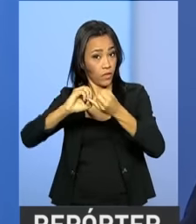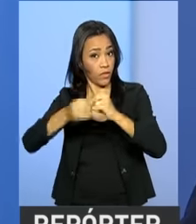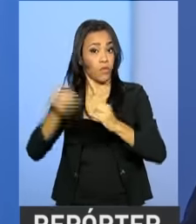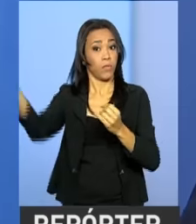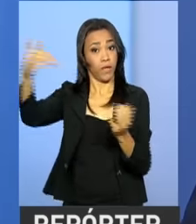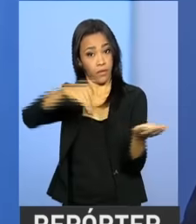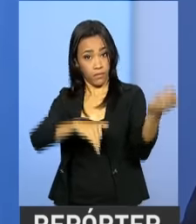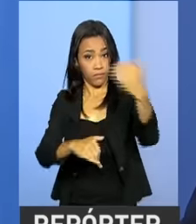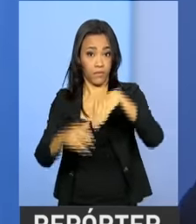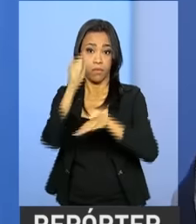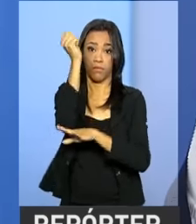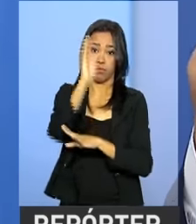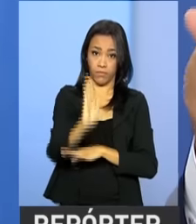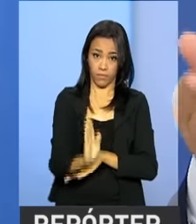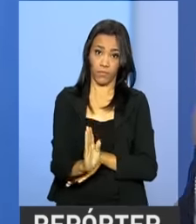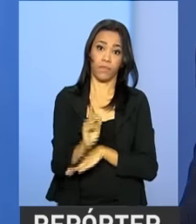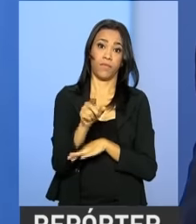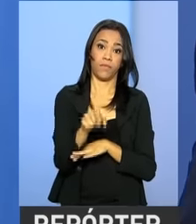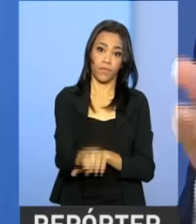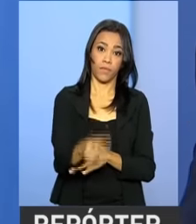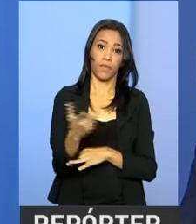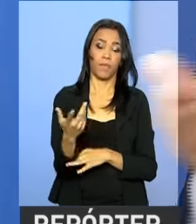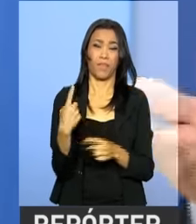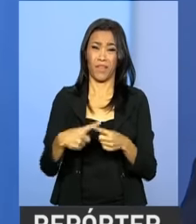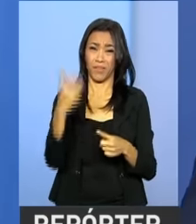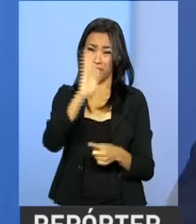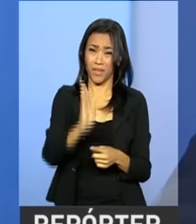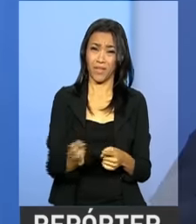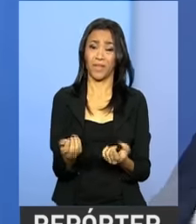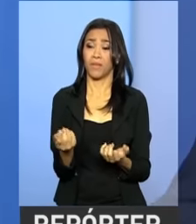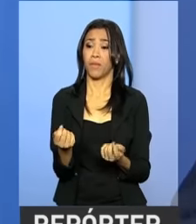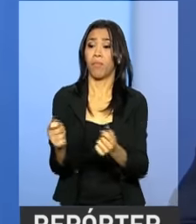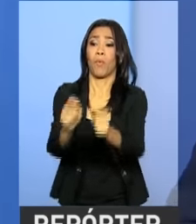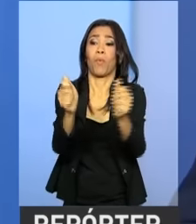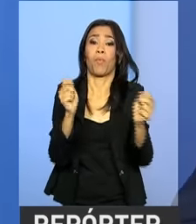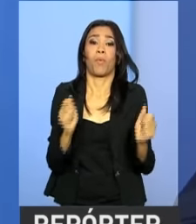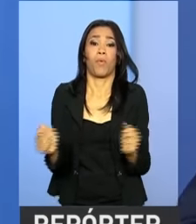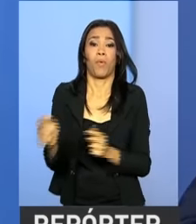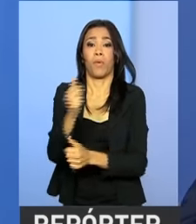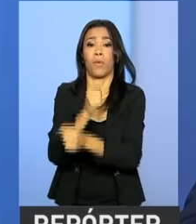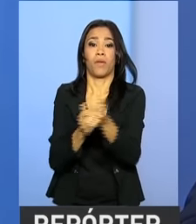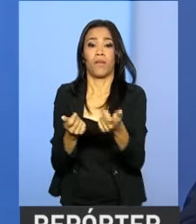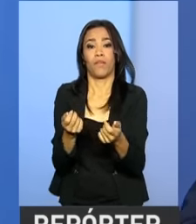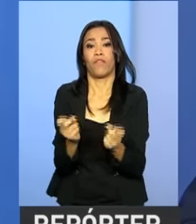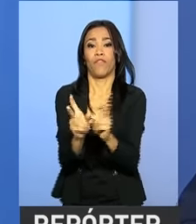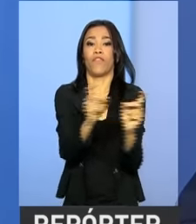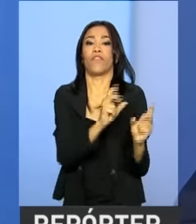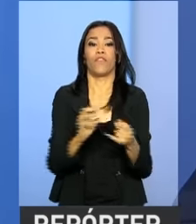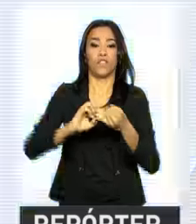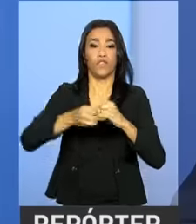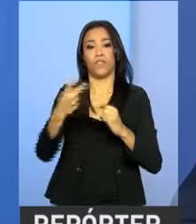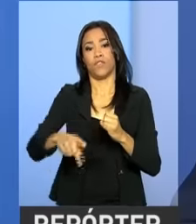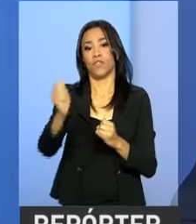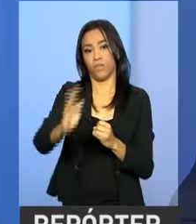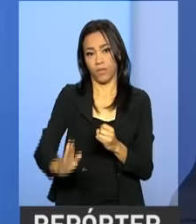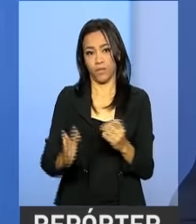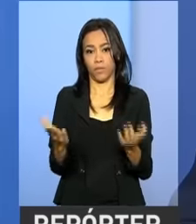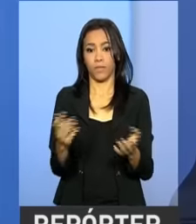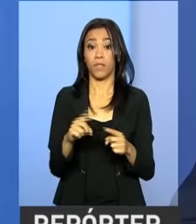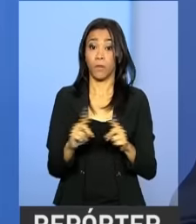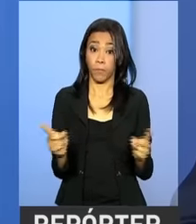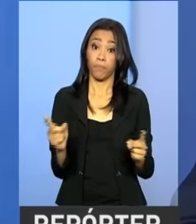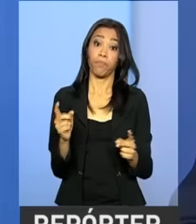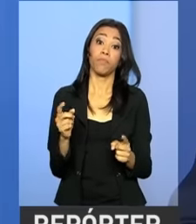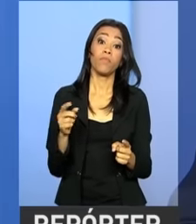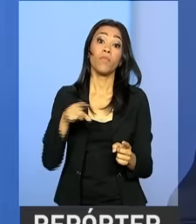para quebrar um pouco esse, se poderia chamar um monopólio, alguma coisa parecida na questão do feijão no Brasil. Normalmente,